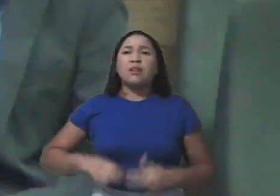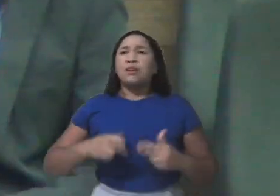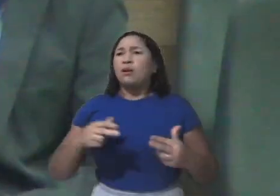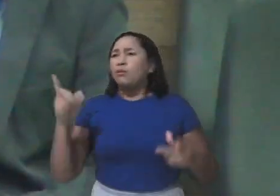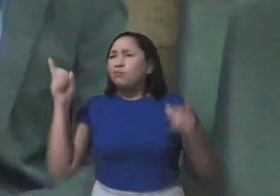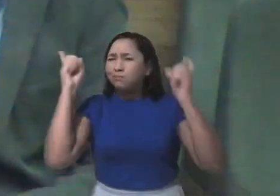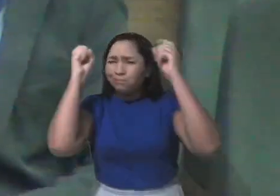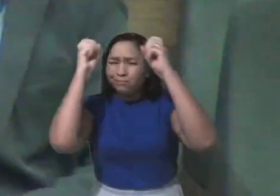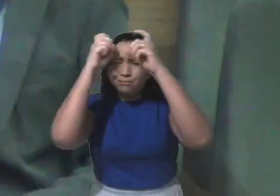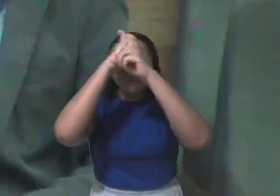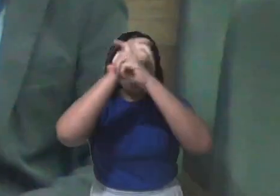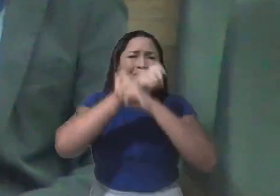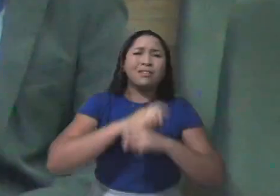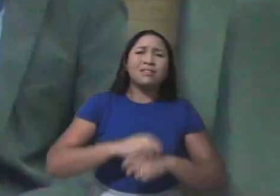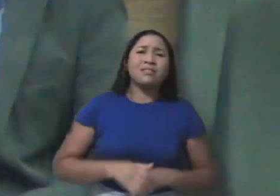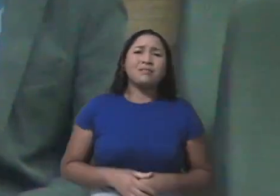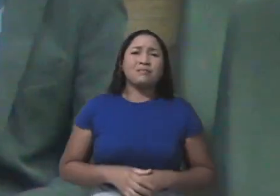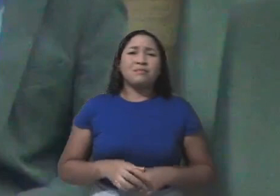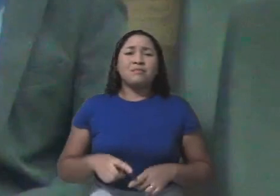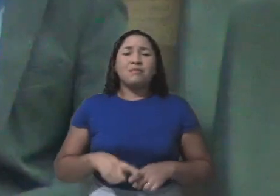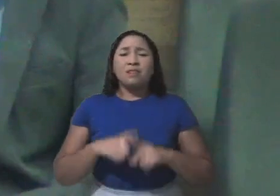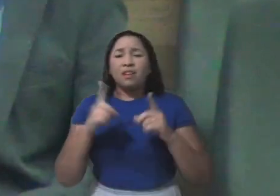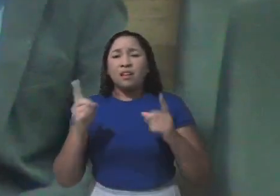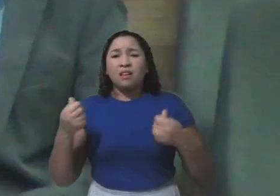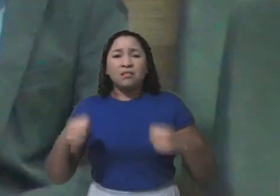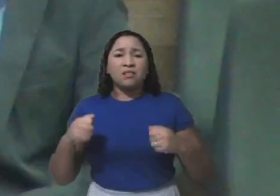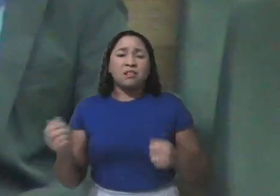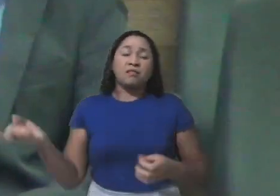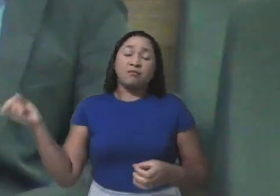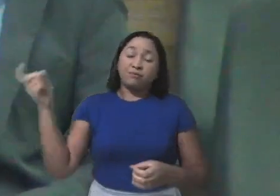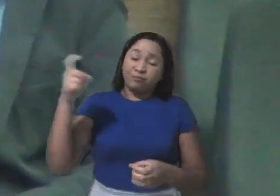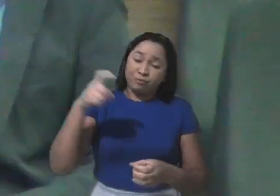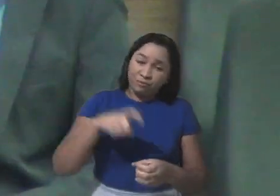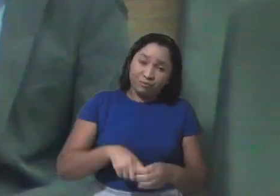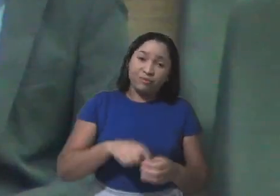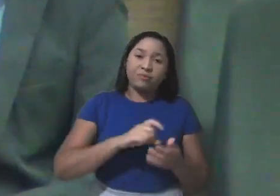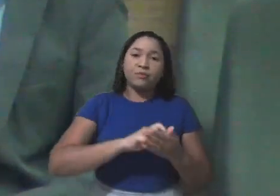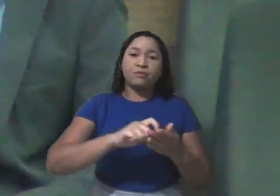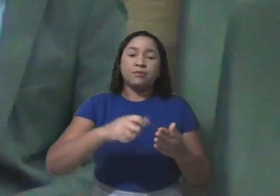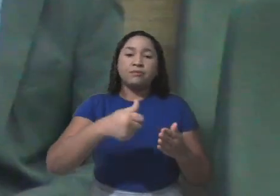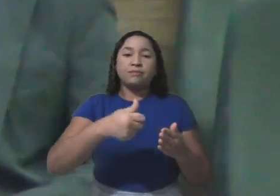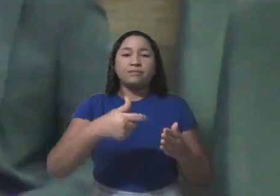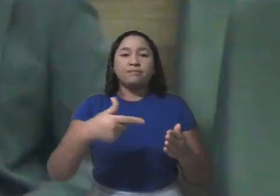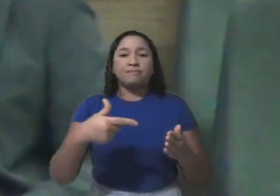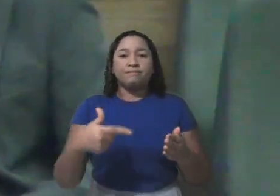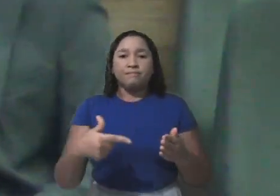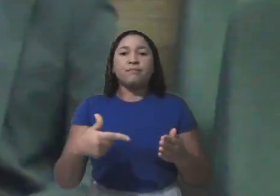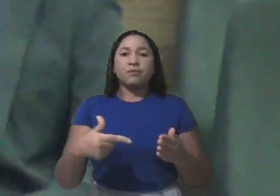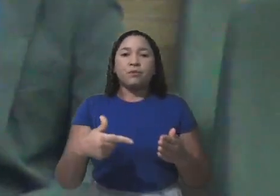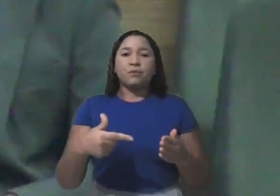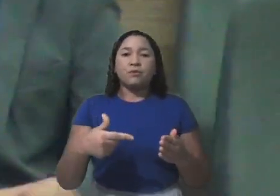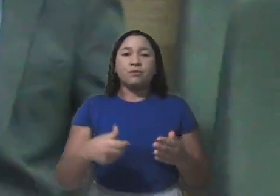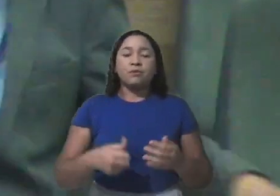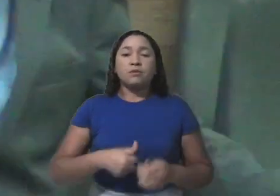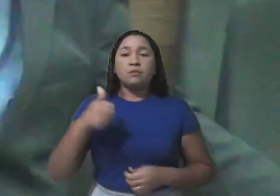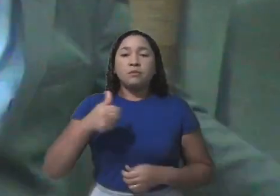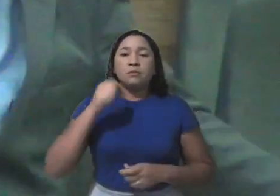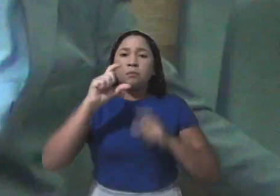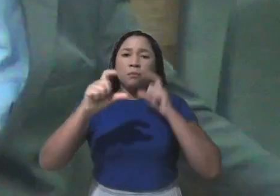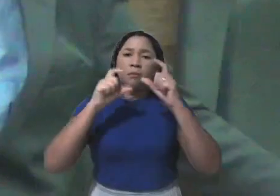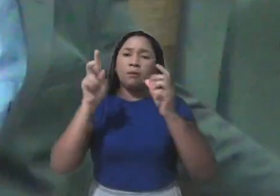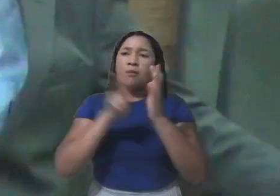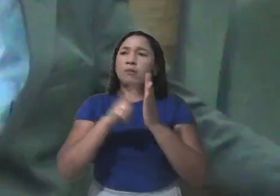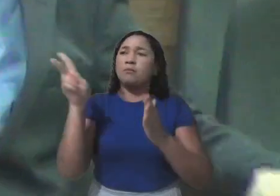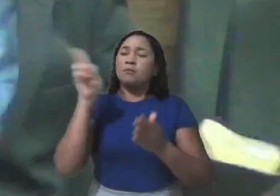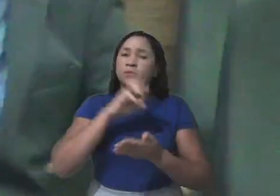ele tinha que voltar, versículo 12, aos primeiros rudimentos das palavras de Deus,